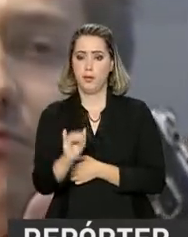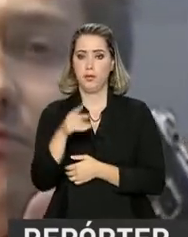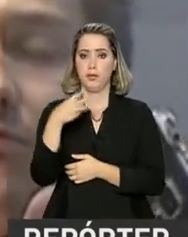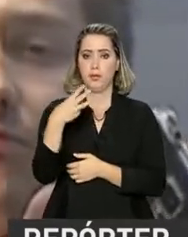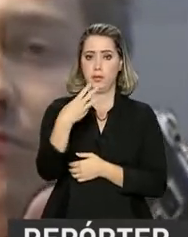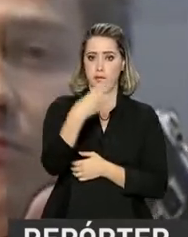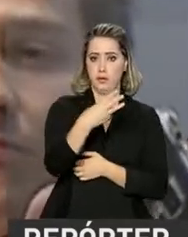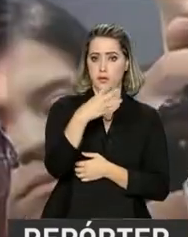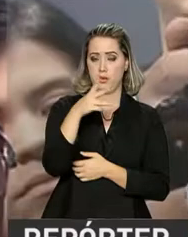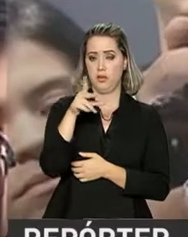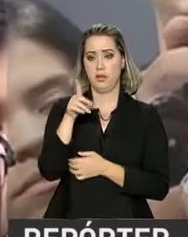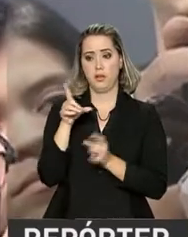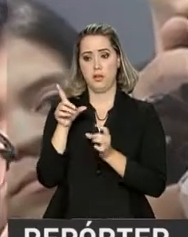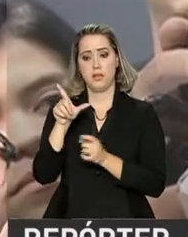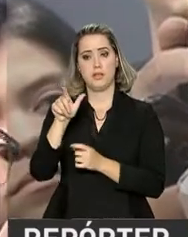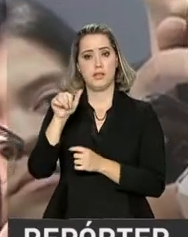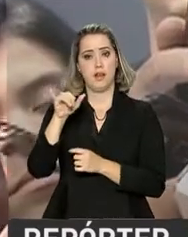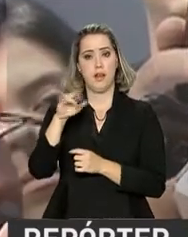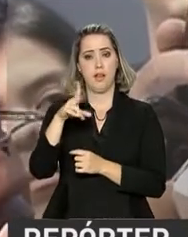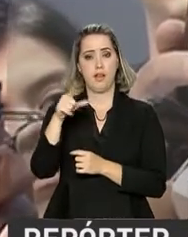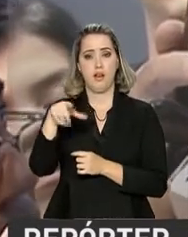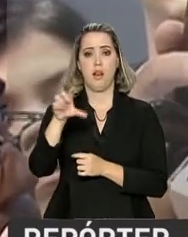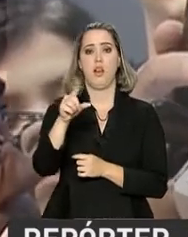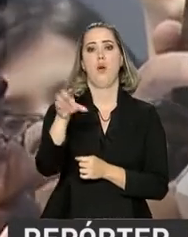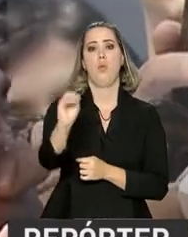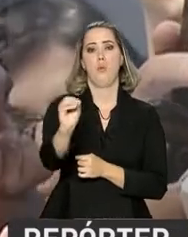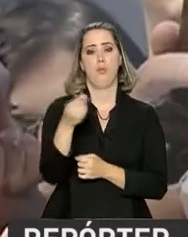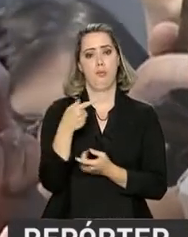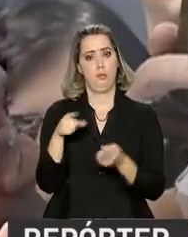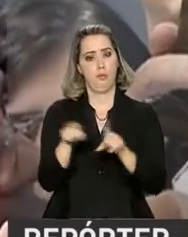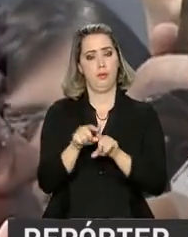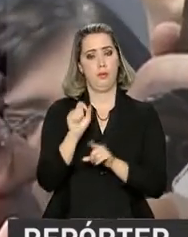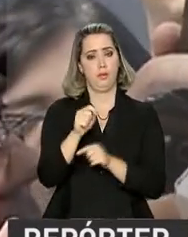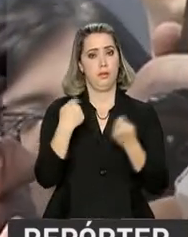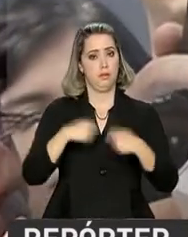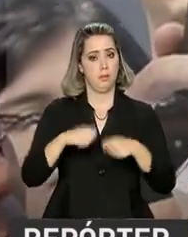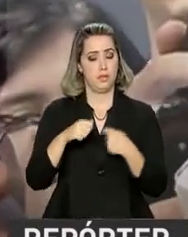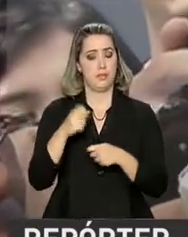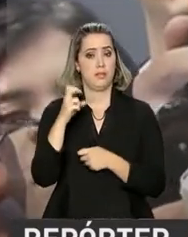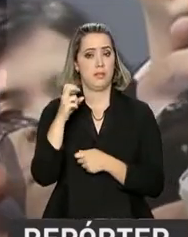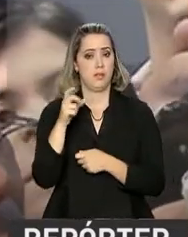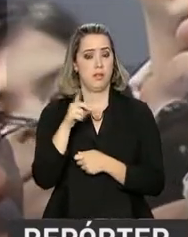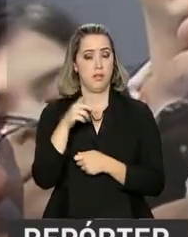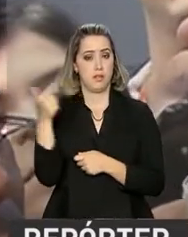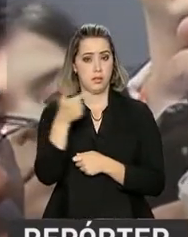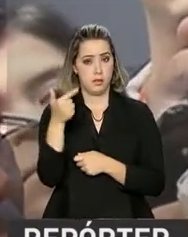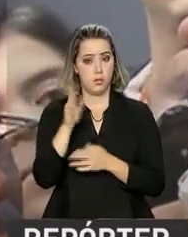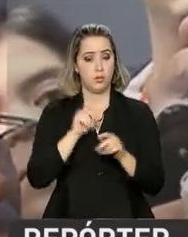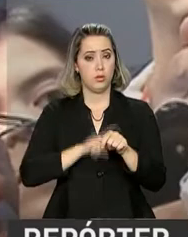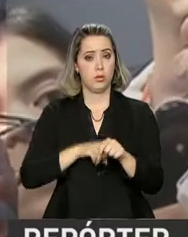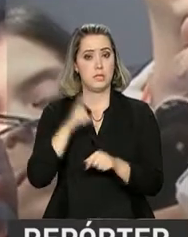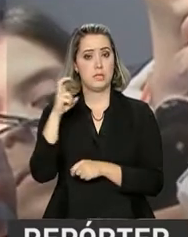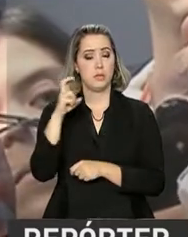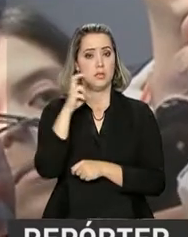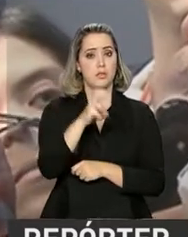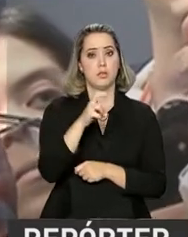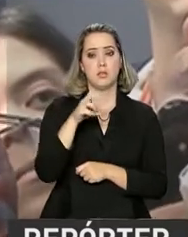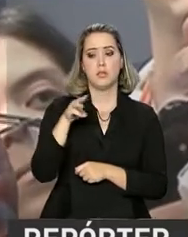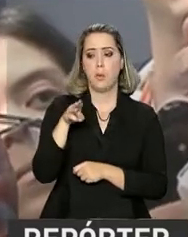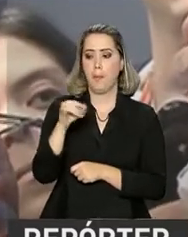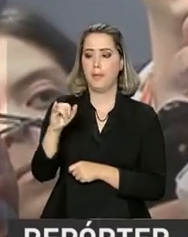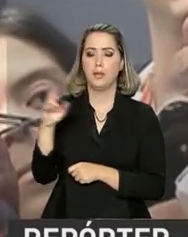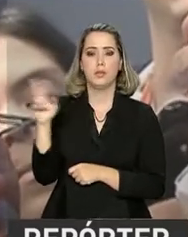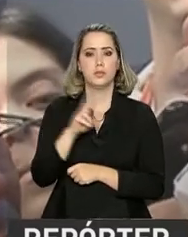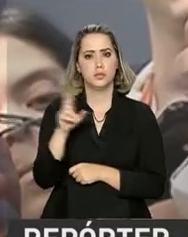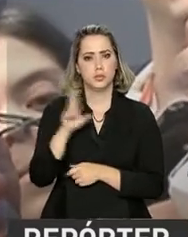33 leilões. A segunda rodada do PPI prevê 55 bilhões de reais em investimentos. Então, precisamos